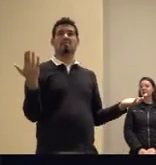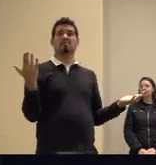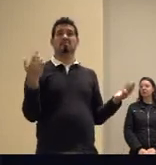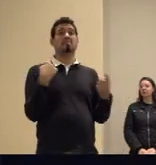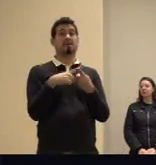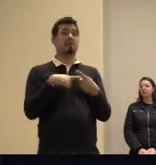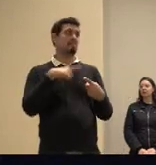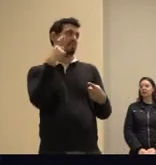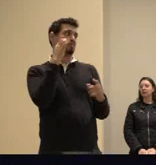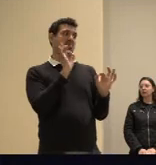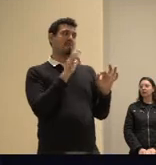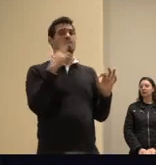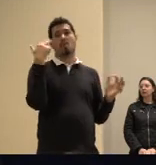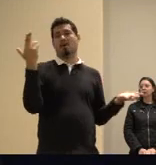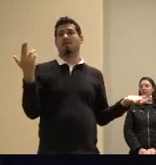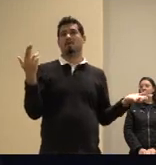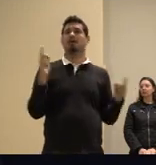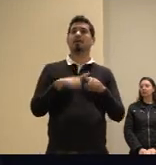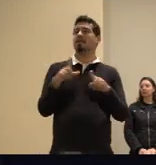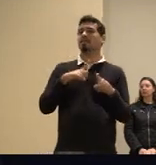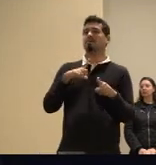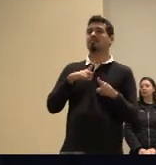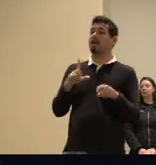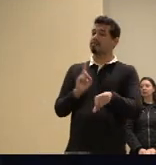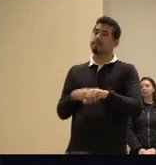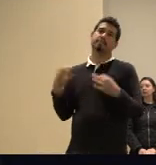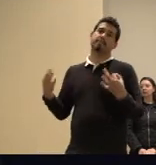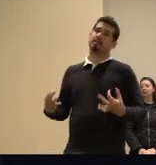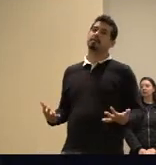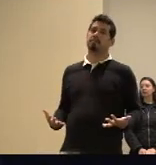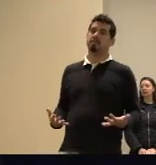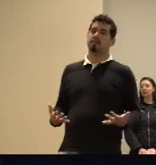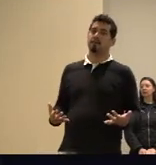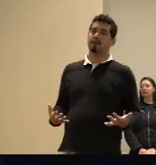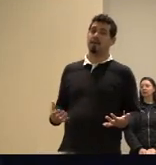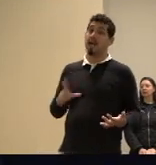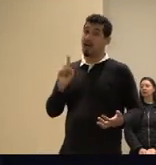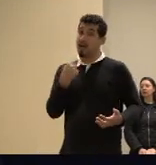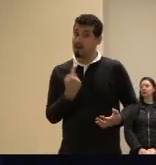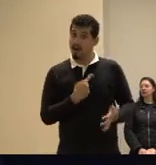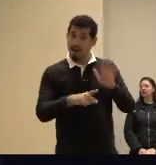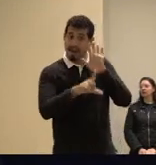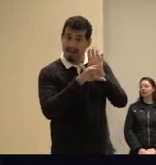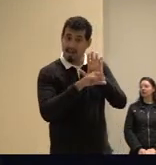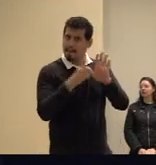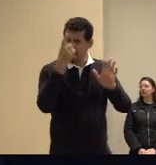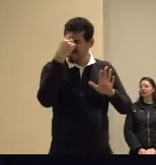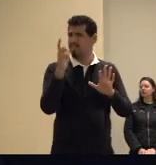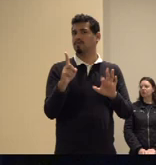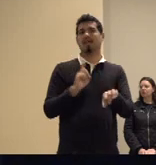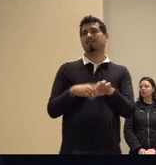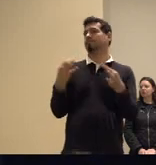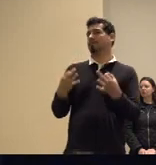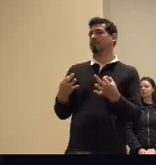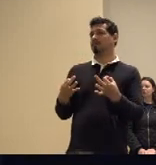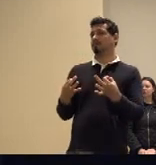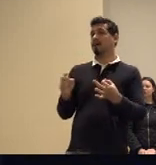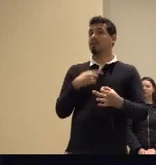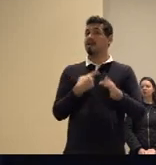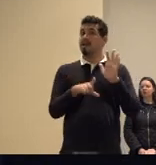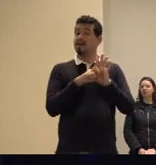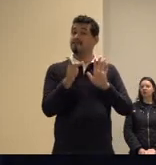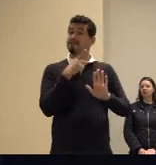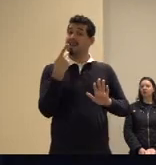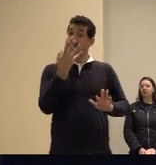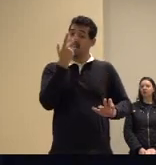porque acho que não é, que não está no tempo certo. Aliás, a nossa legislação diz que não está no tempo certo. A nossa legislação